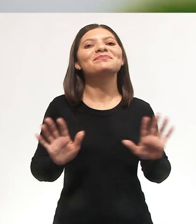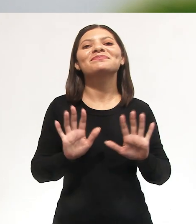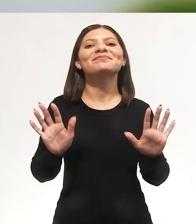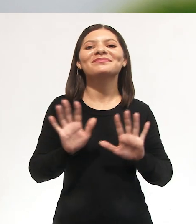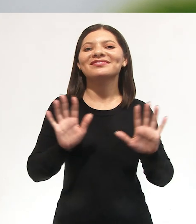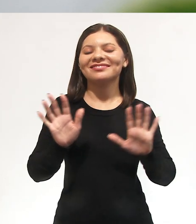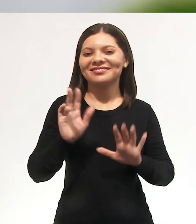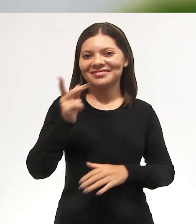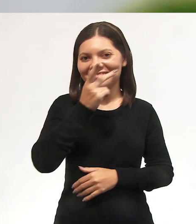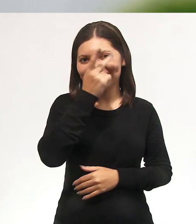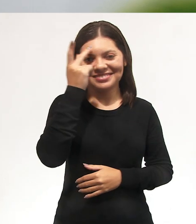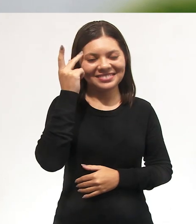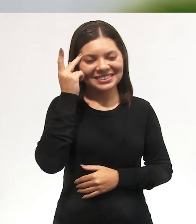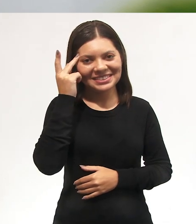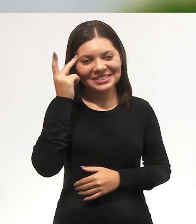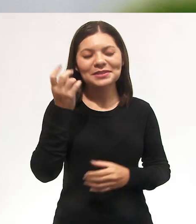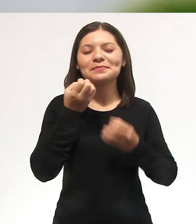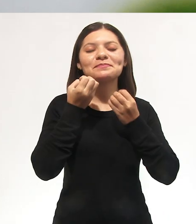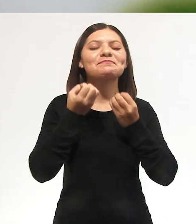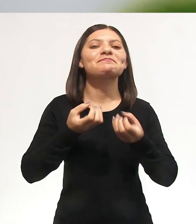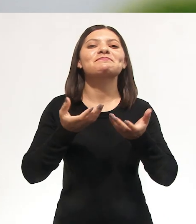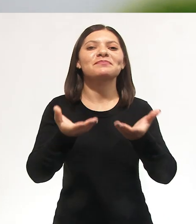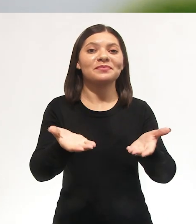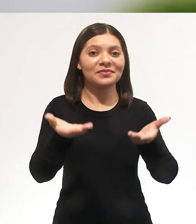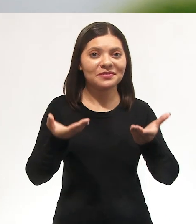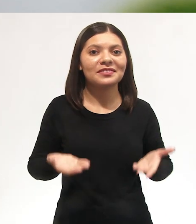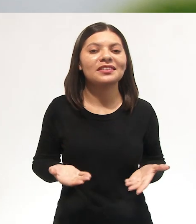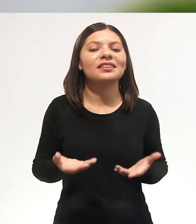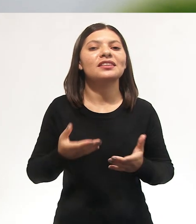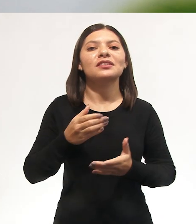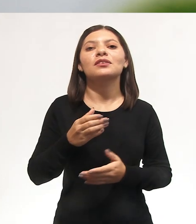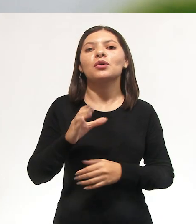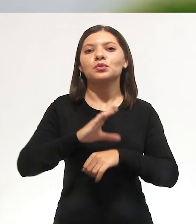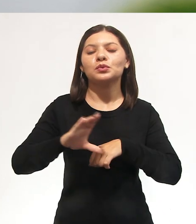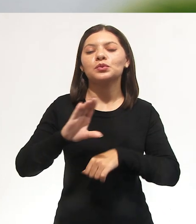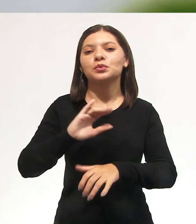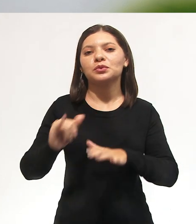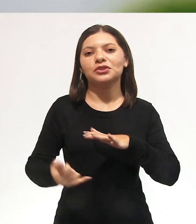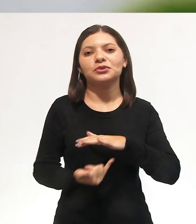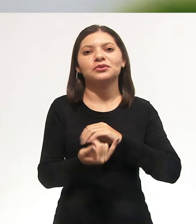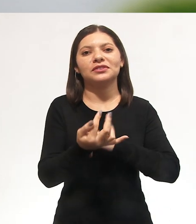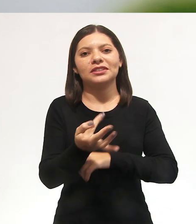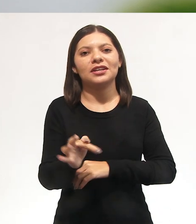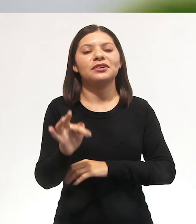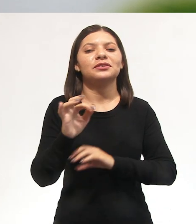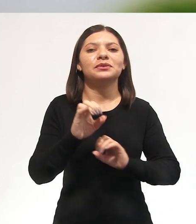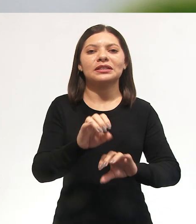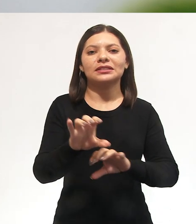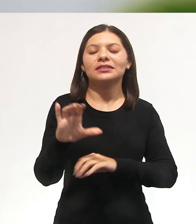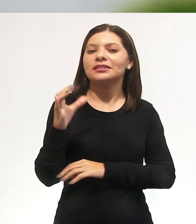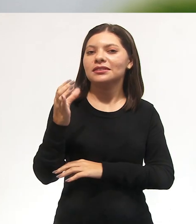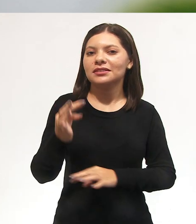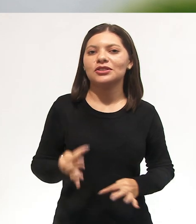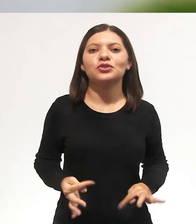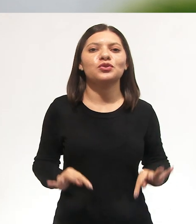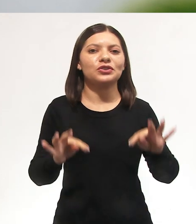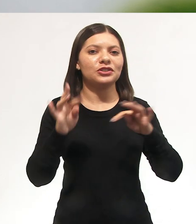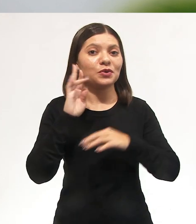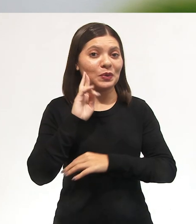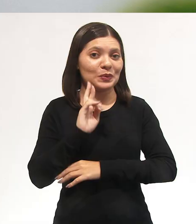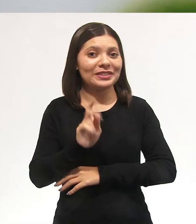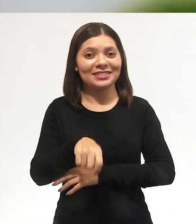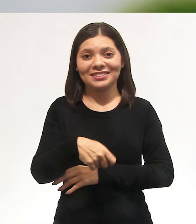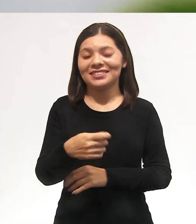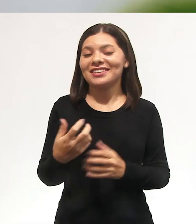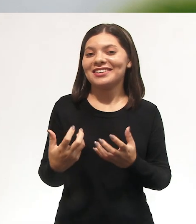Saudações, pessoas! Sejam bem-vindos aos cursos do Instituto Federal de Educação, Ciência e Tecnologia de Rondônia, o IFRO